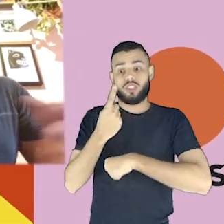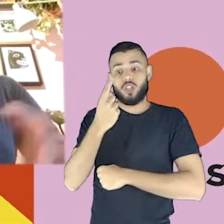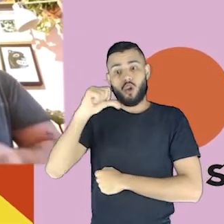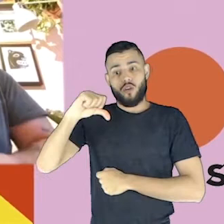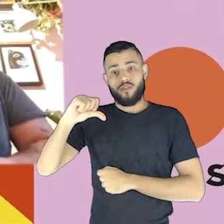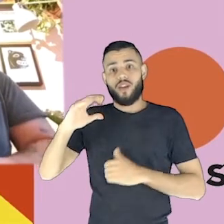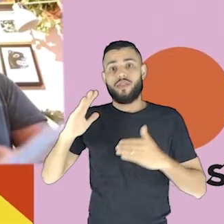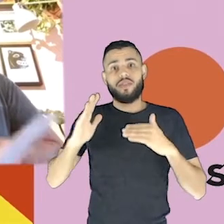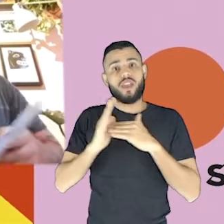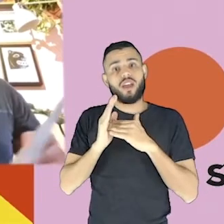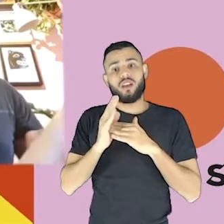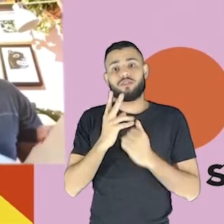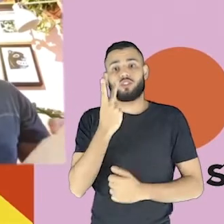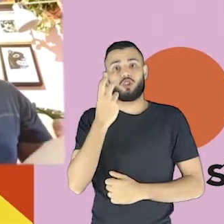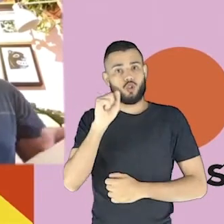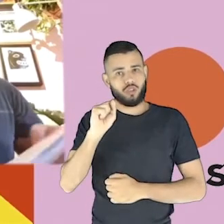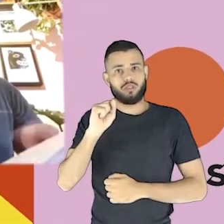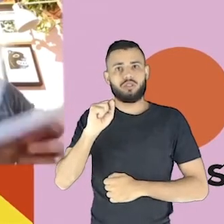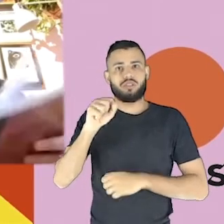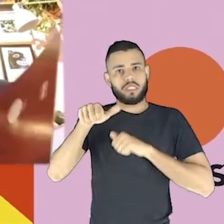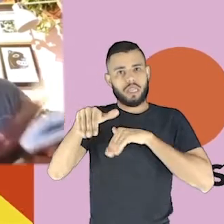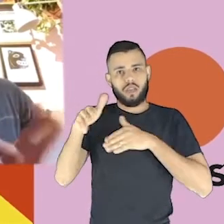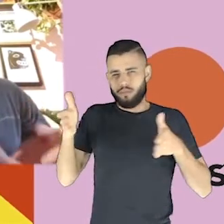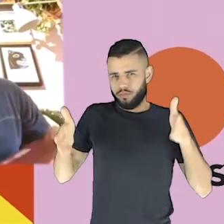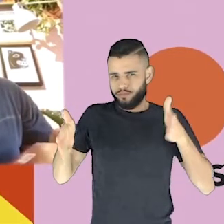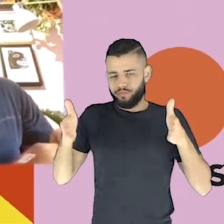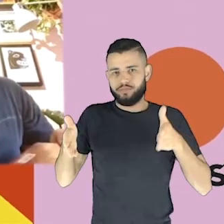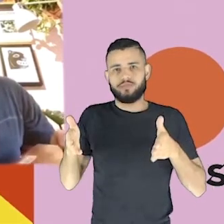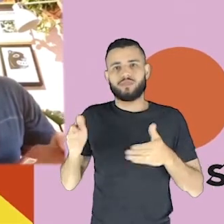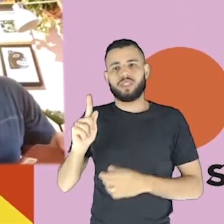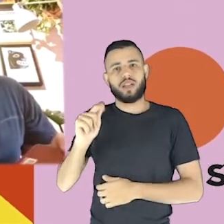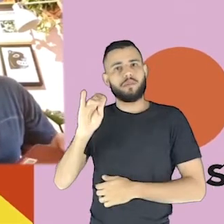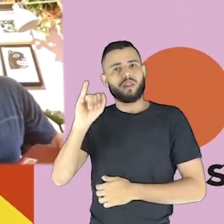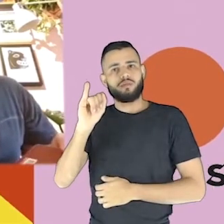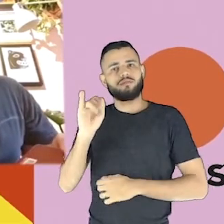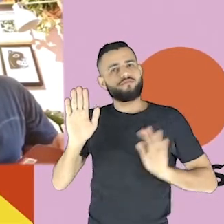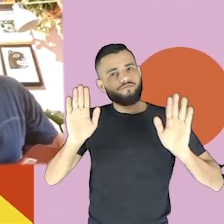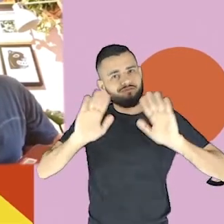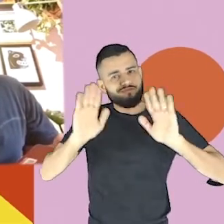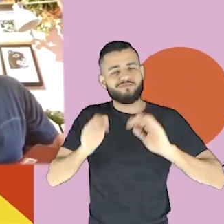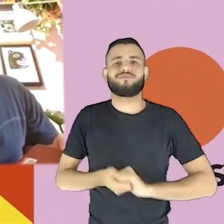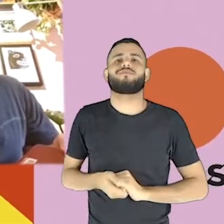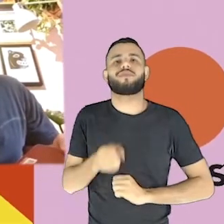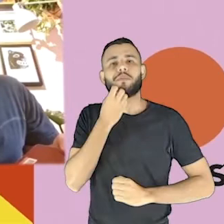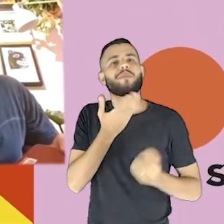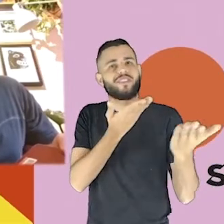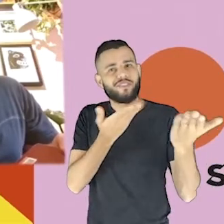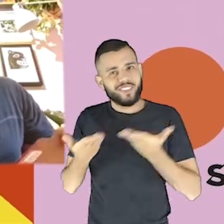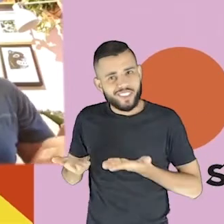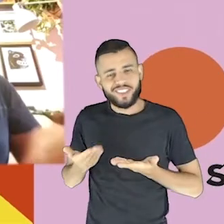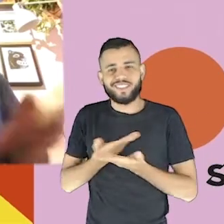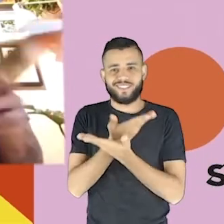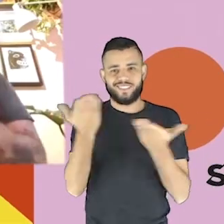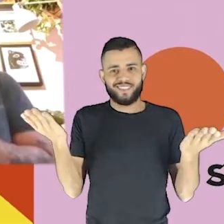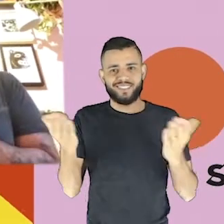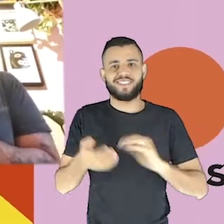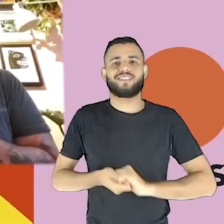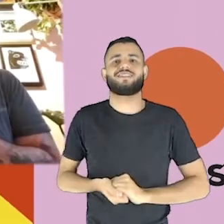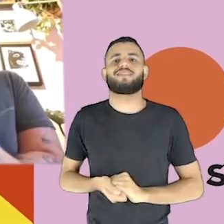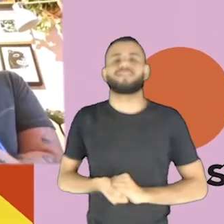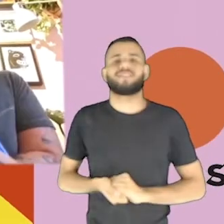a 28 de setembro. Gabi, por favor, dê as boas-vindas. Pessoal, sejam muito